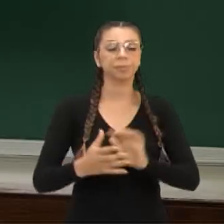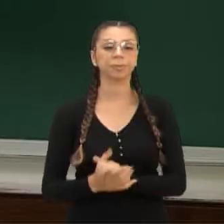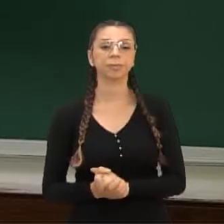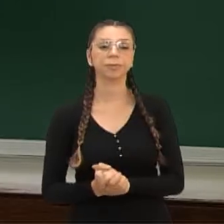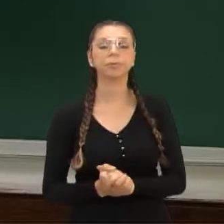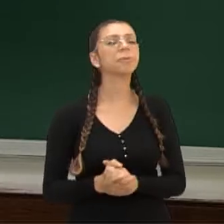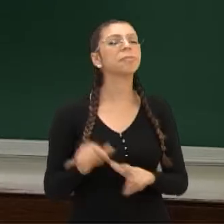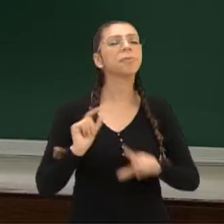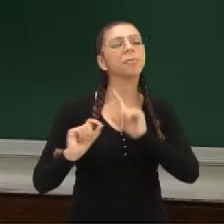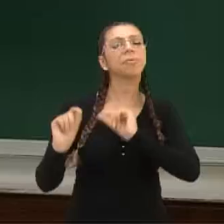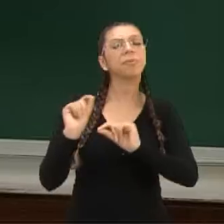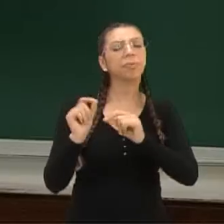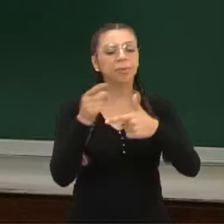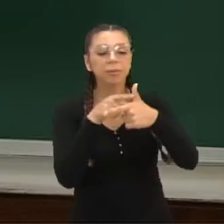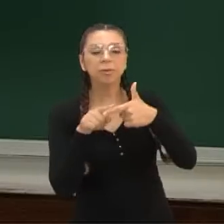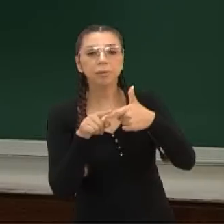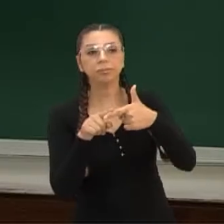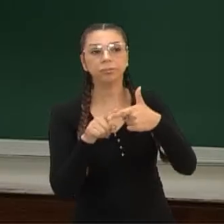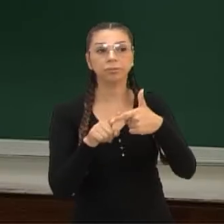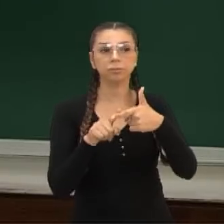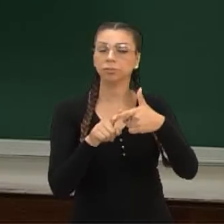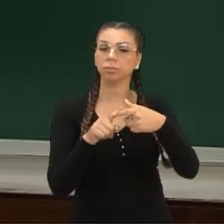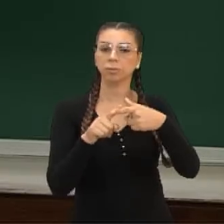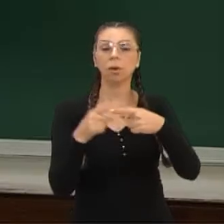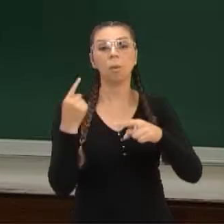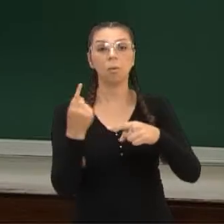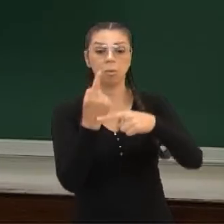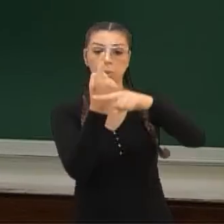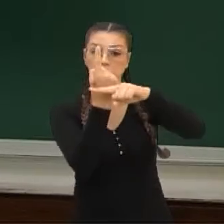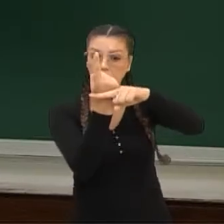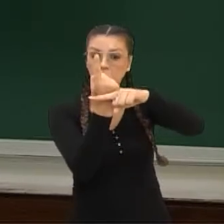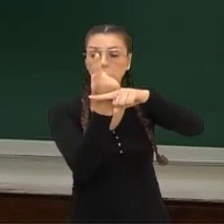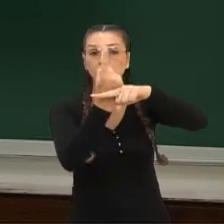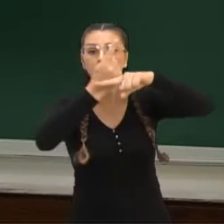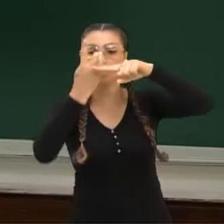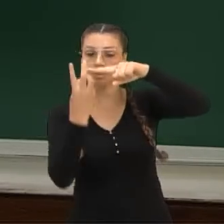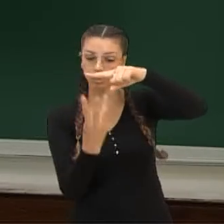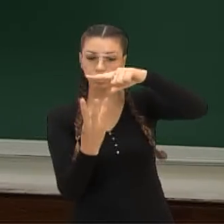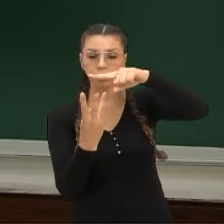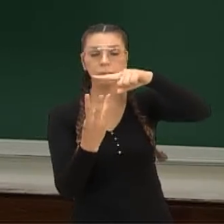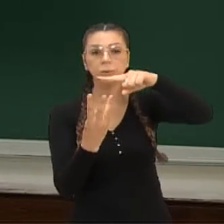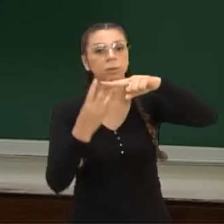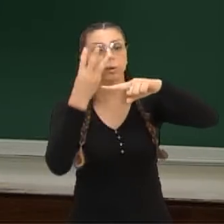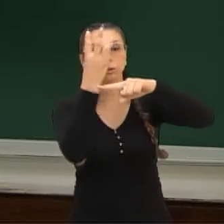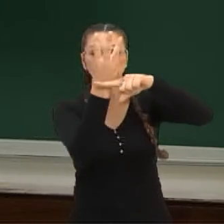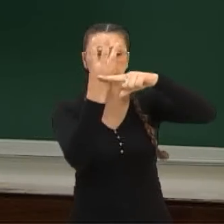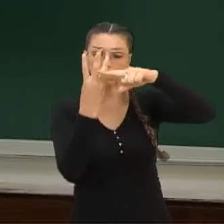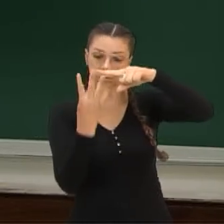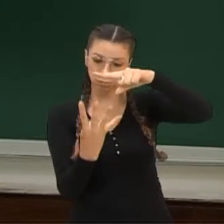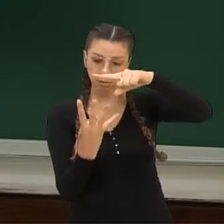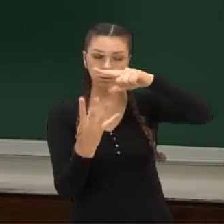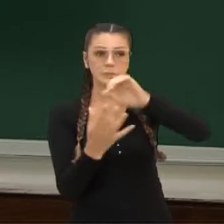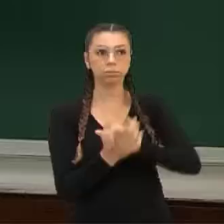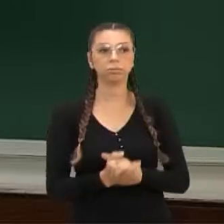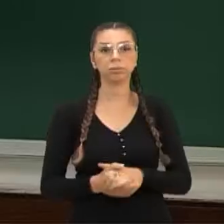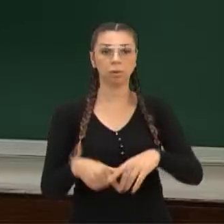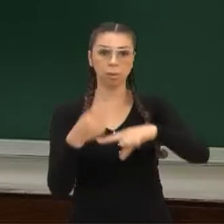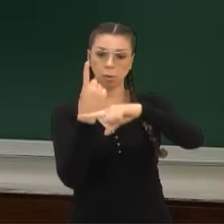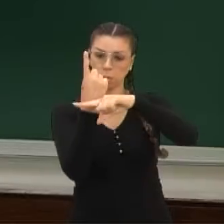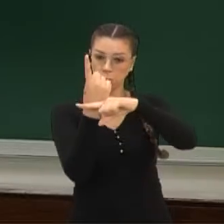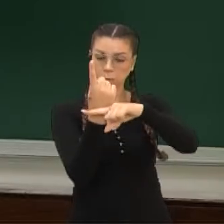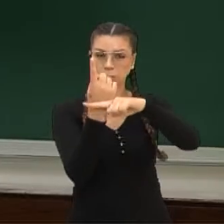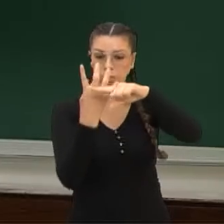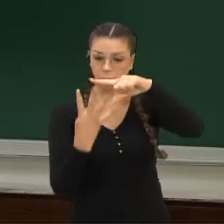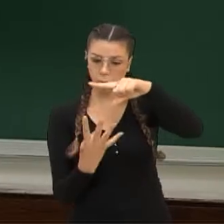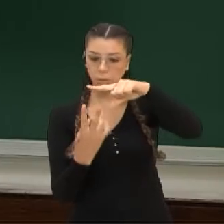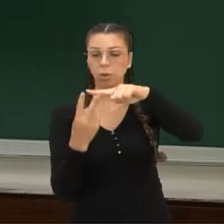Quais divisões? 1 e 3, então 1 dividido por 4, 3 dividido por 4. 1 dividido por 4, 2